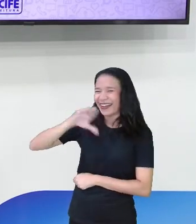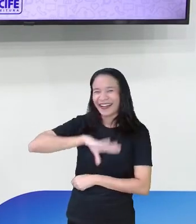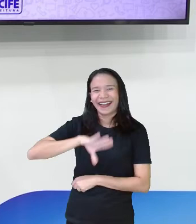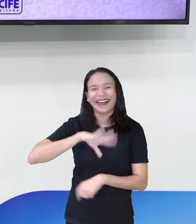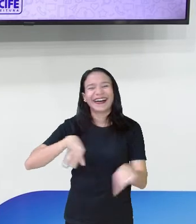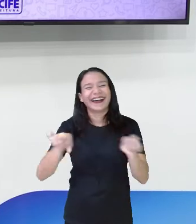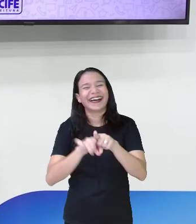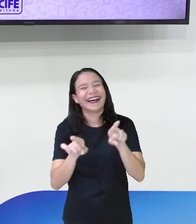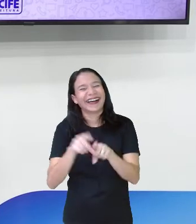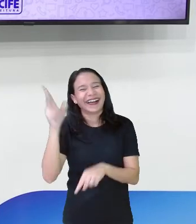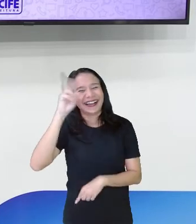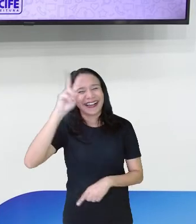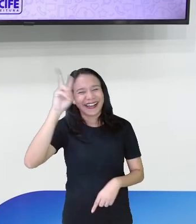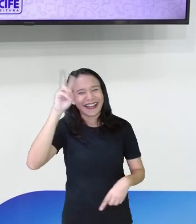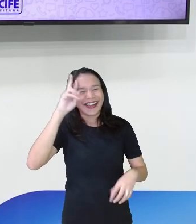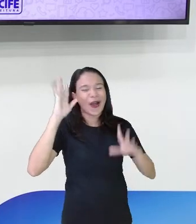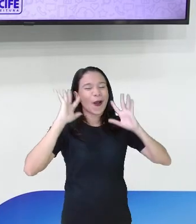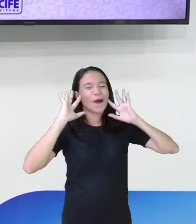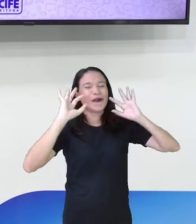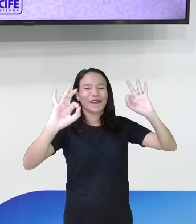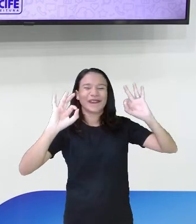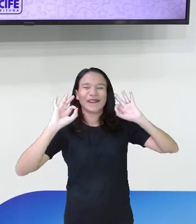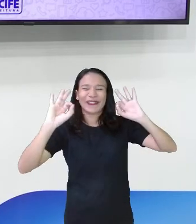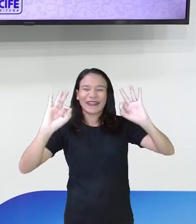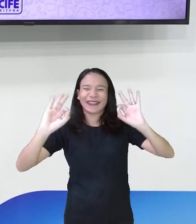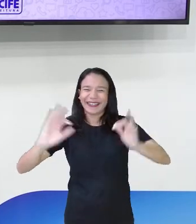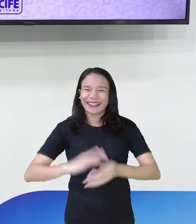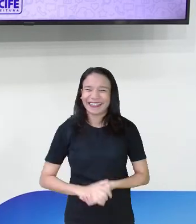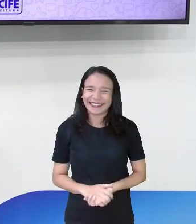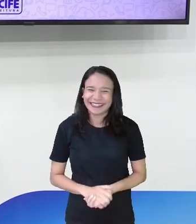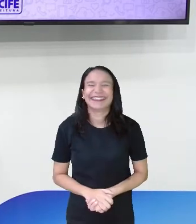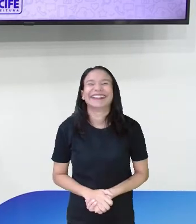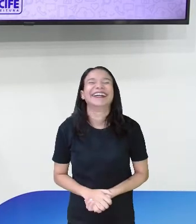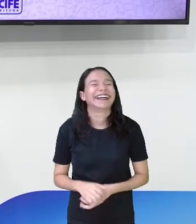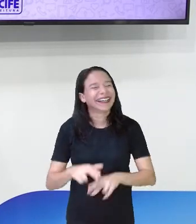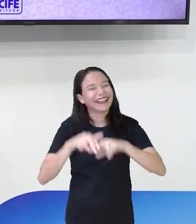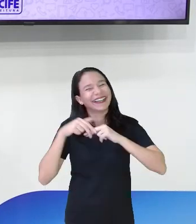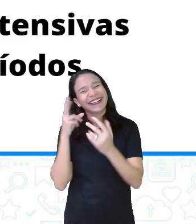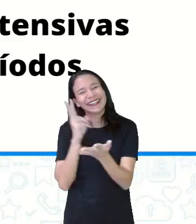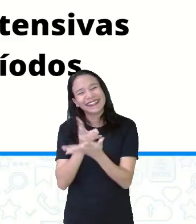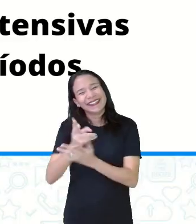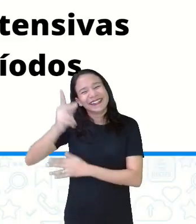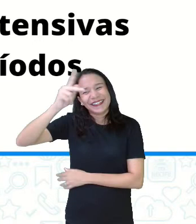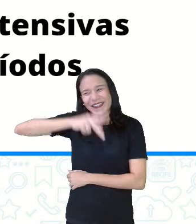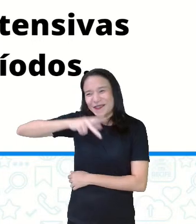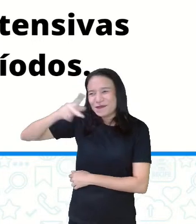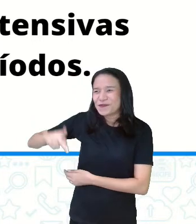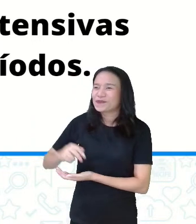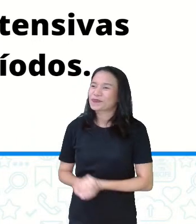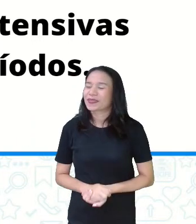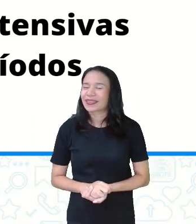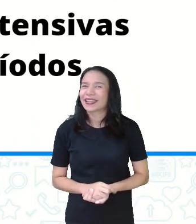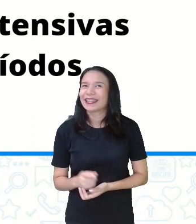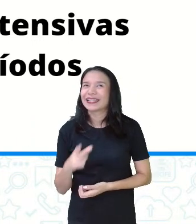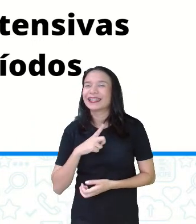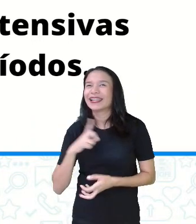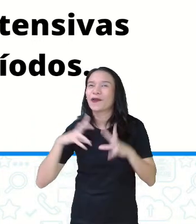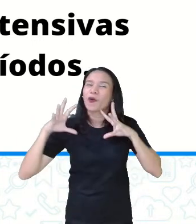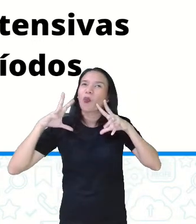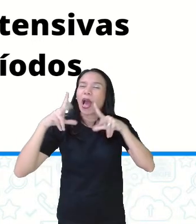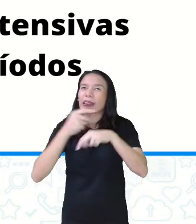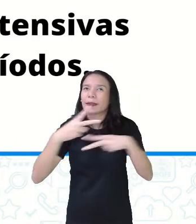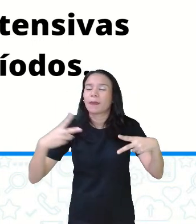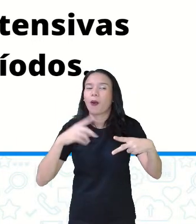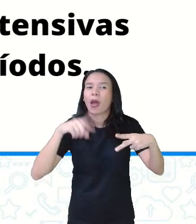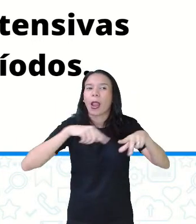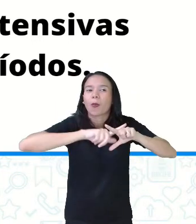mas em história, ela está afiada nas datas comemorativas. Vamos continuando, professora. Quando o animal ele é considerado